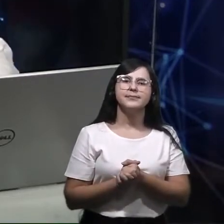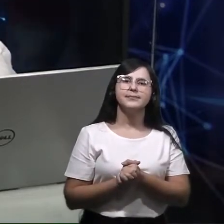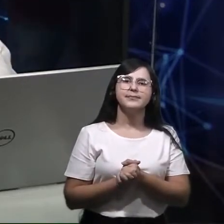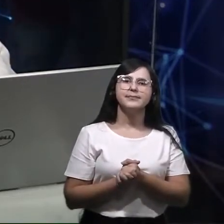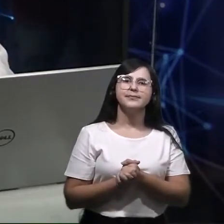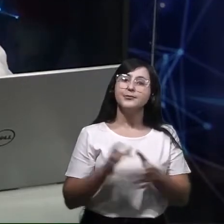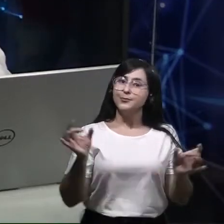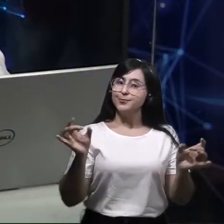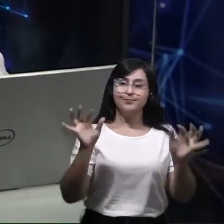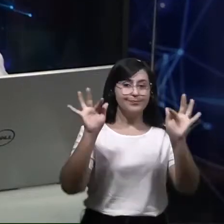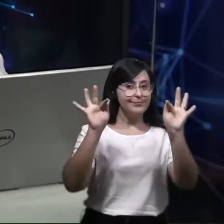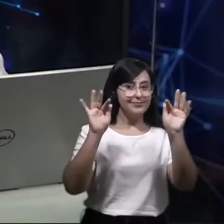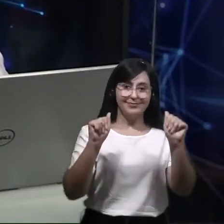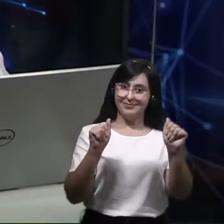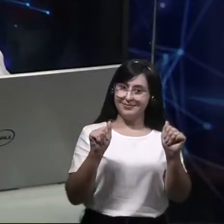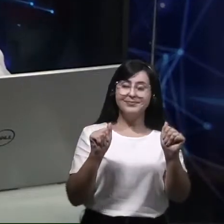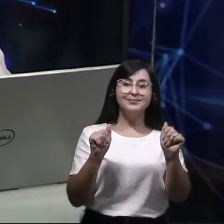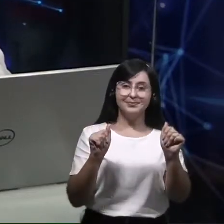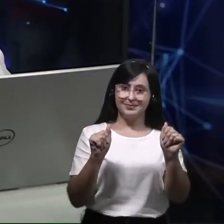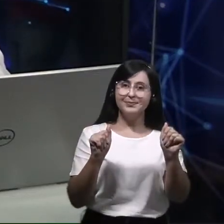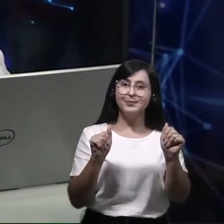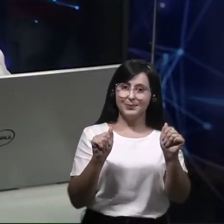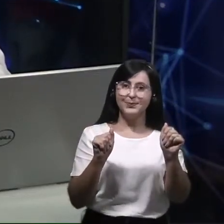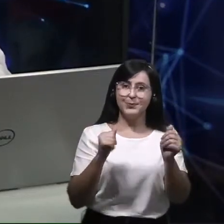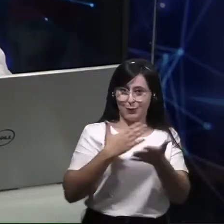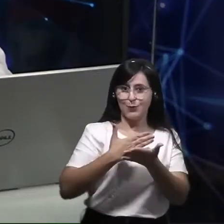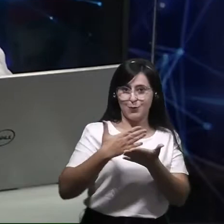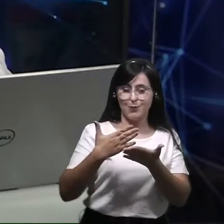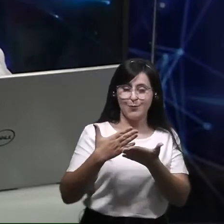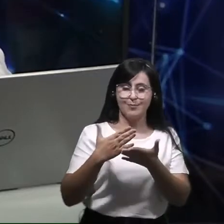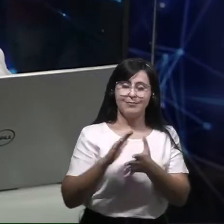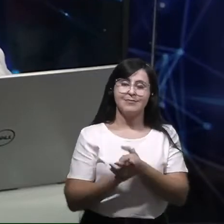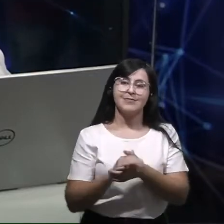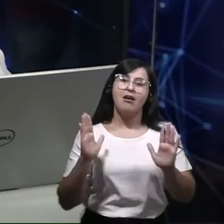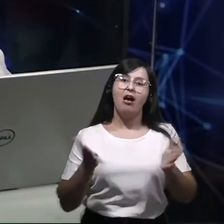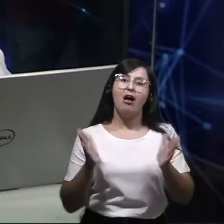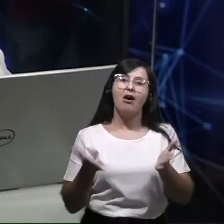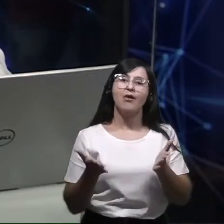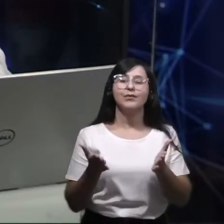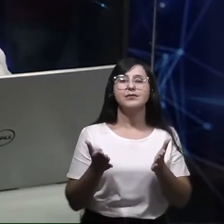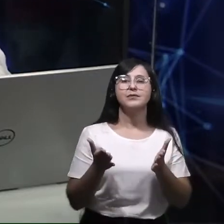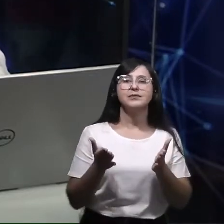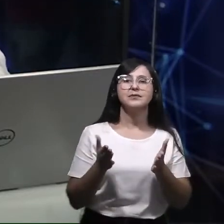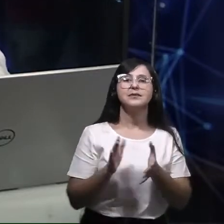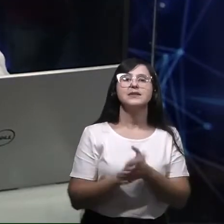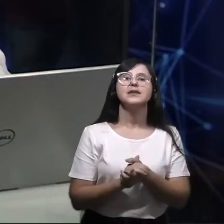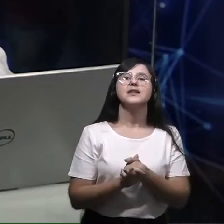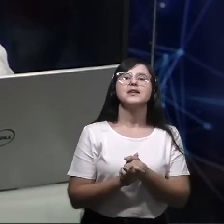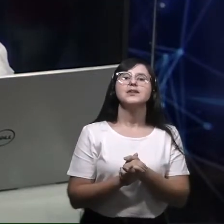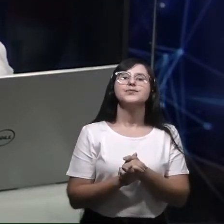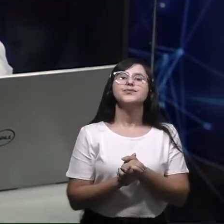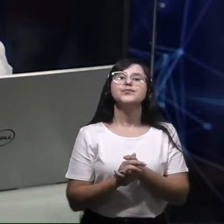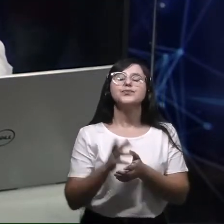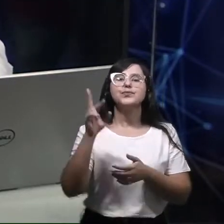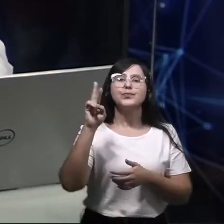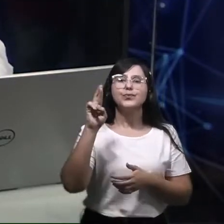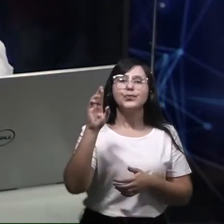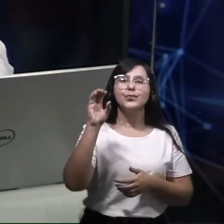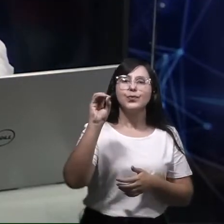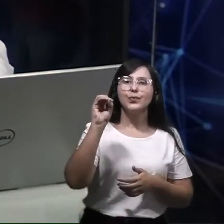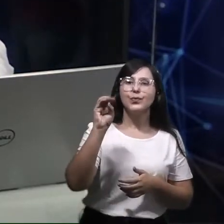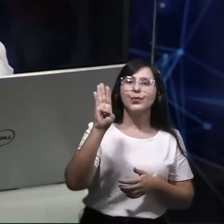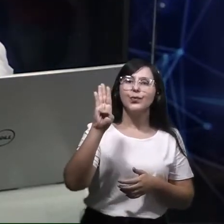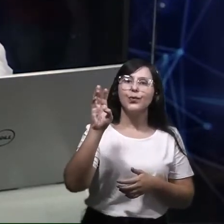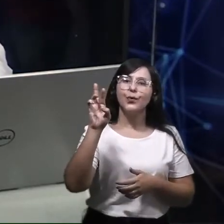Bom, finalizamos então essa rodada, não é isso? Finalizamos essa rodada e agora o último candidato, o candidato que respondeu, o candidato Roberto, ele escolhe o candidato